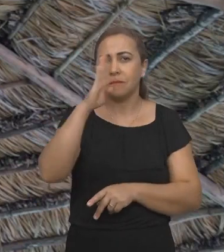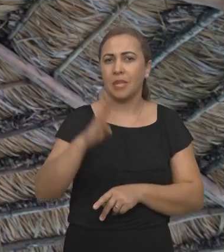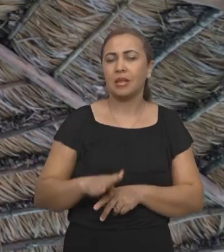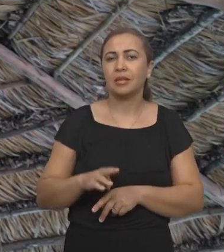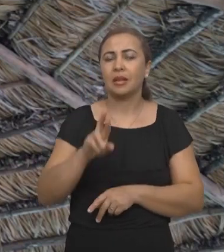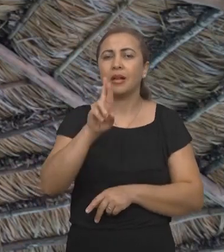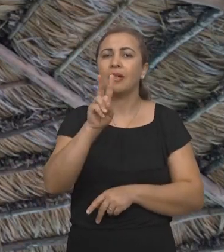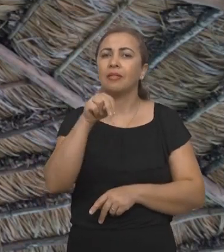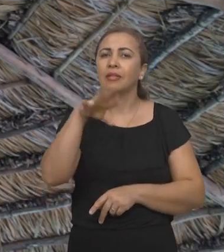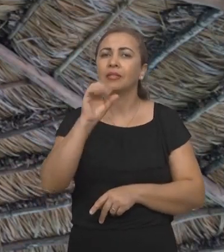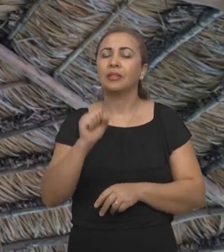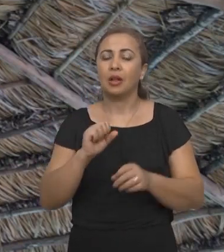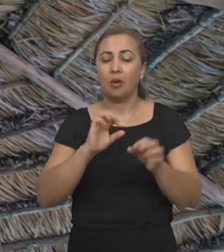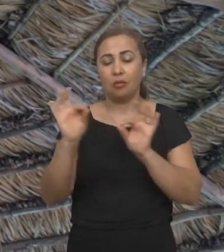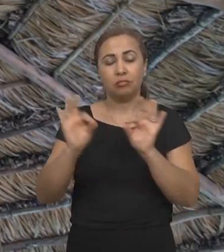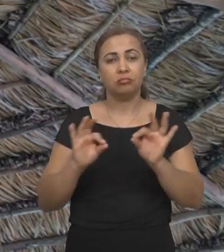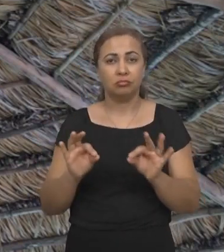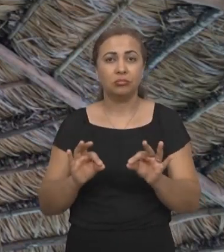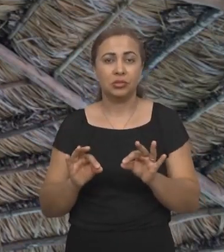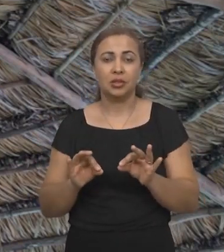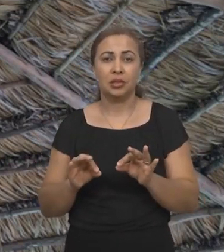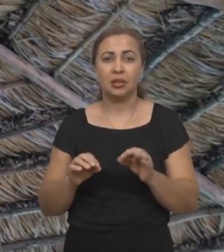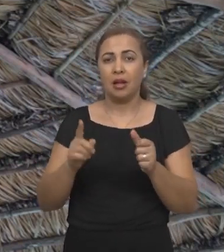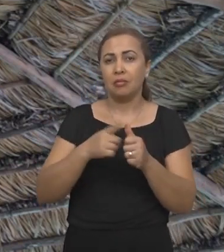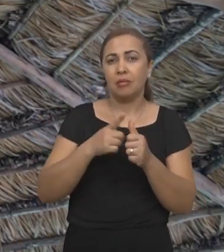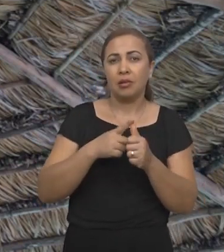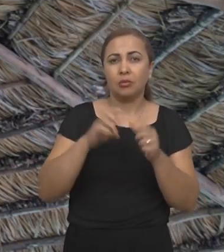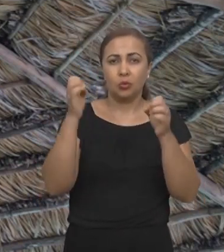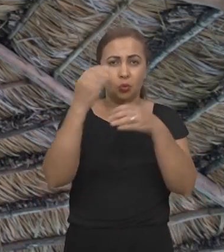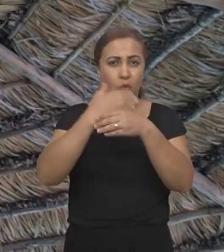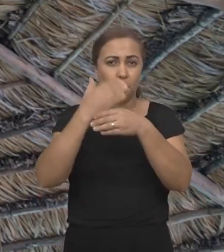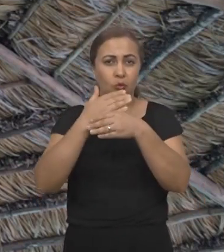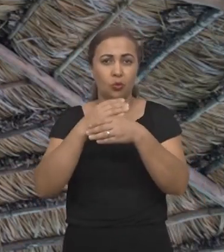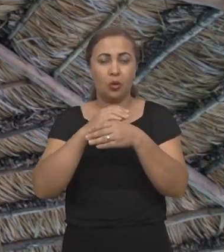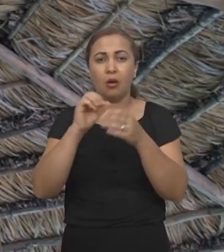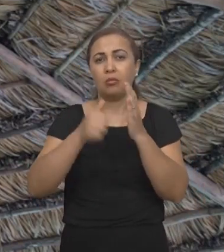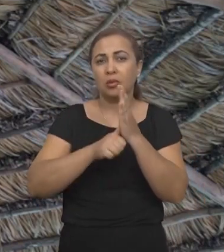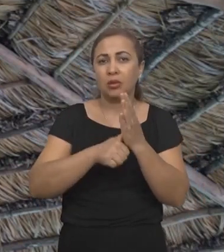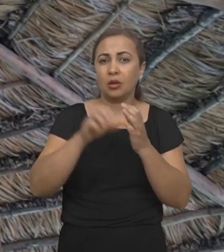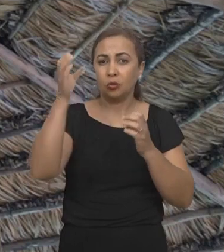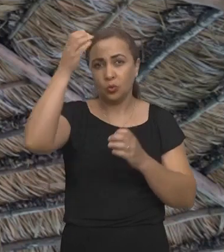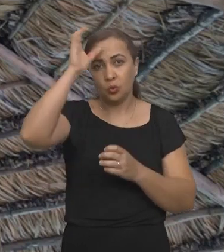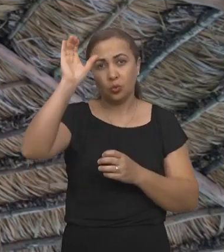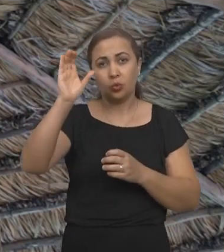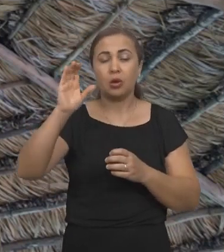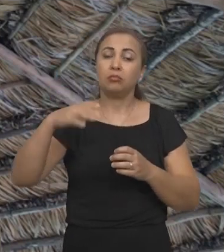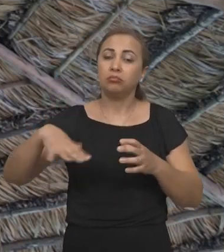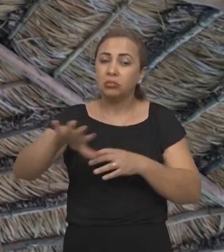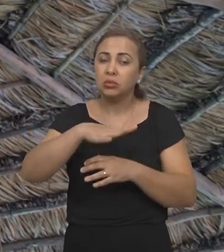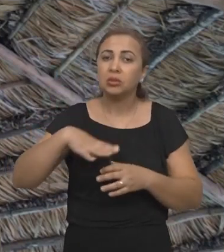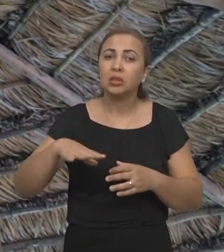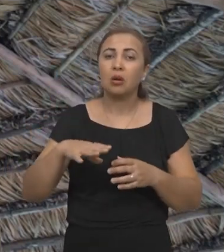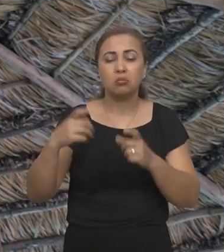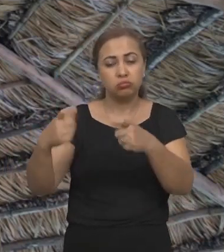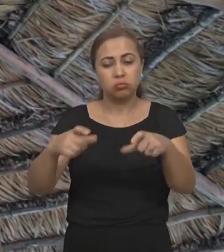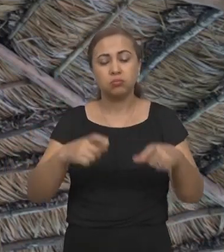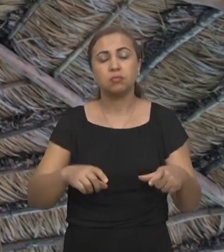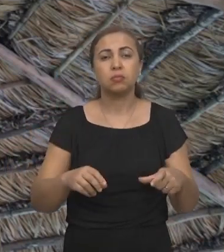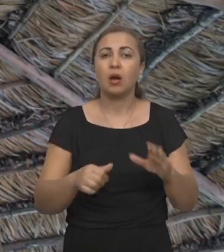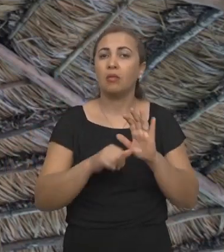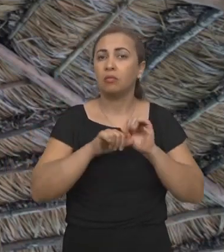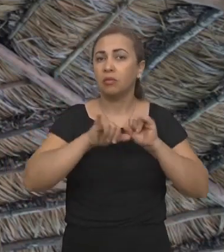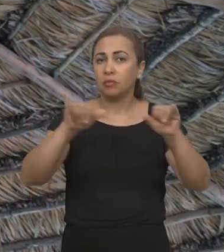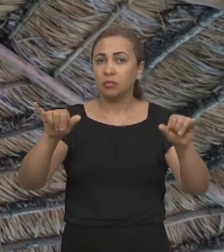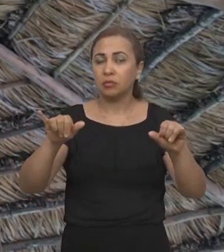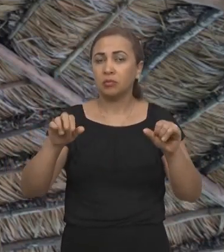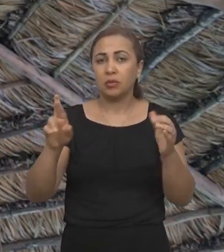né? Articulando conceitos, aspectos construtivos com a identidade cultural e ambiental local, e foi